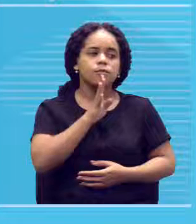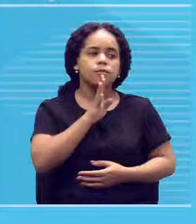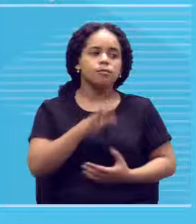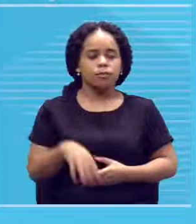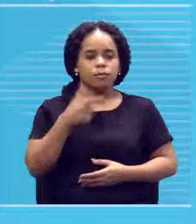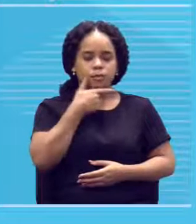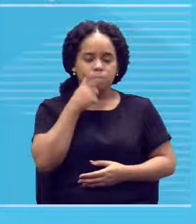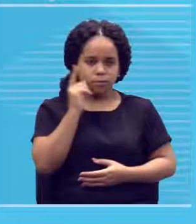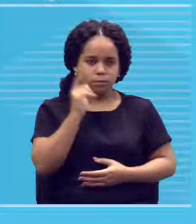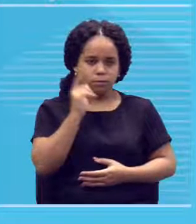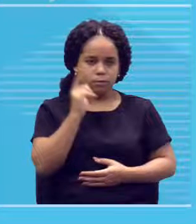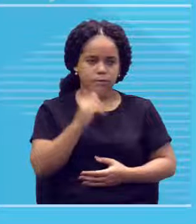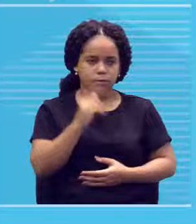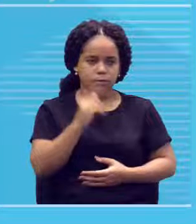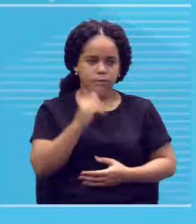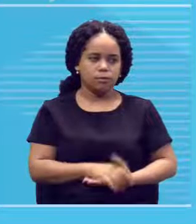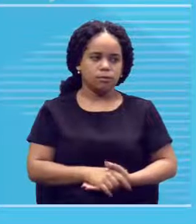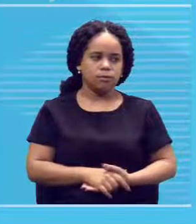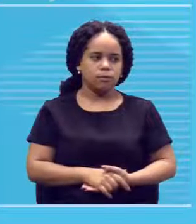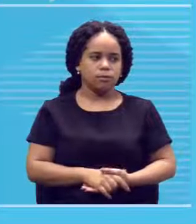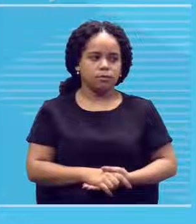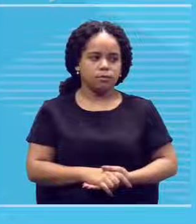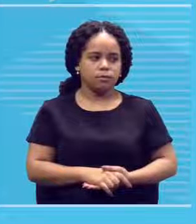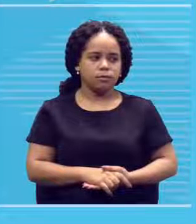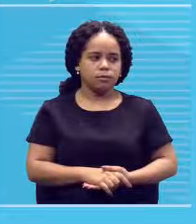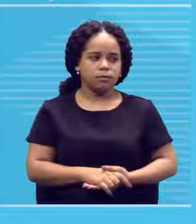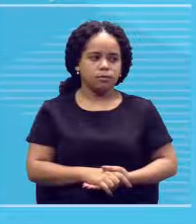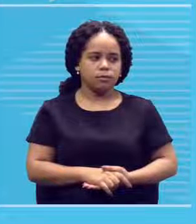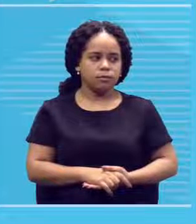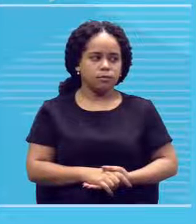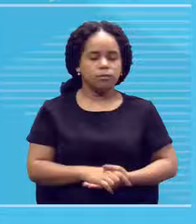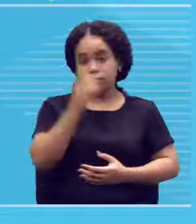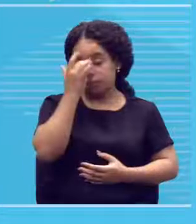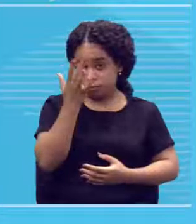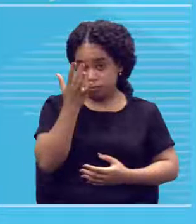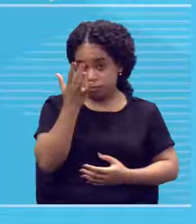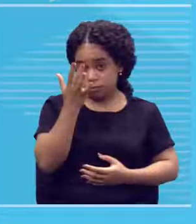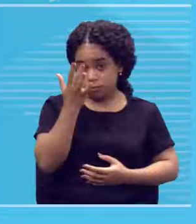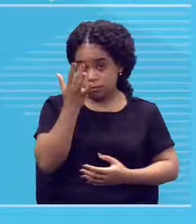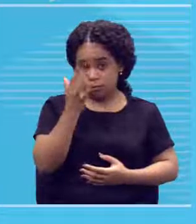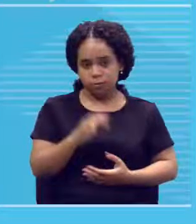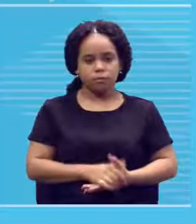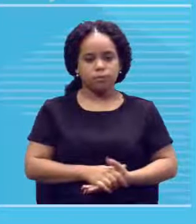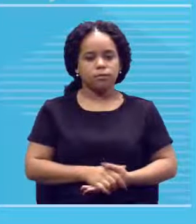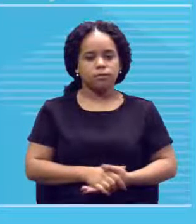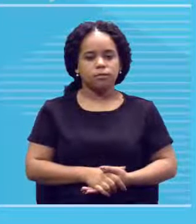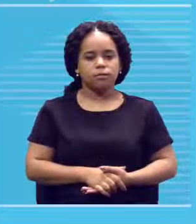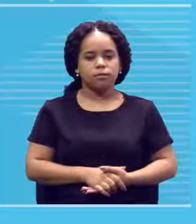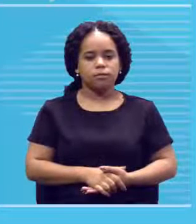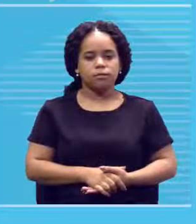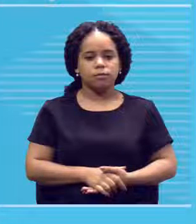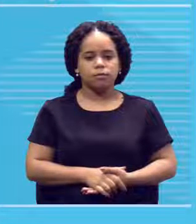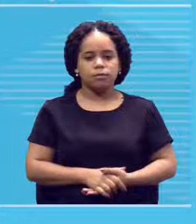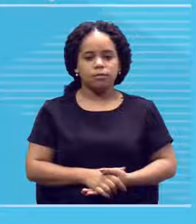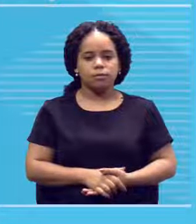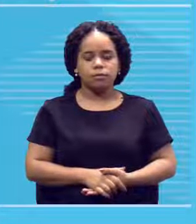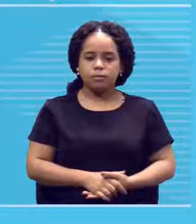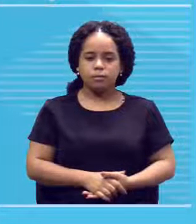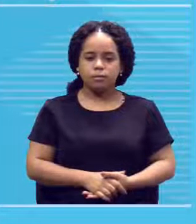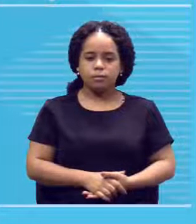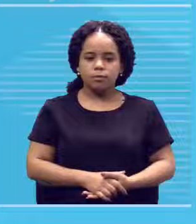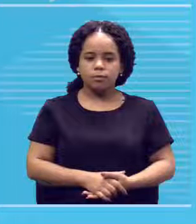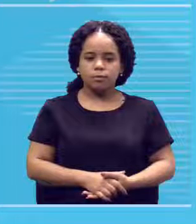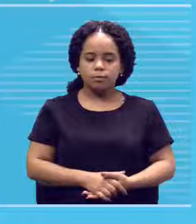E ontem é fácil demais muito fácil